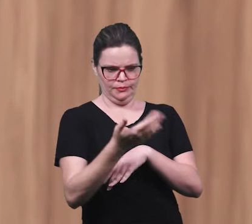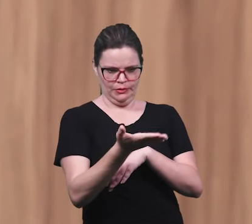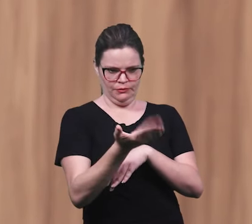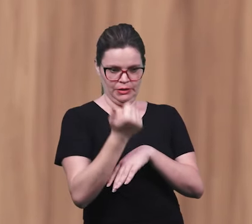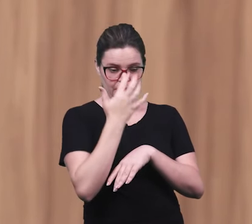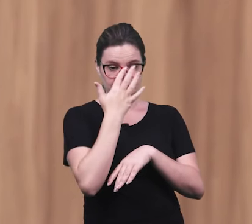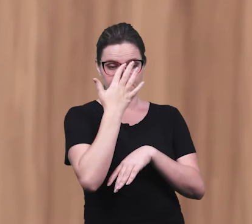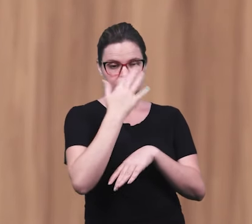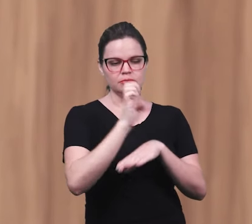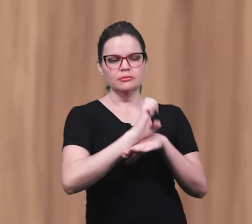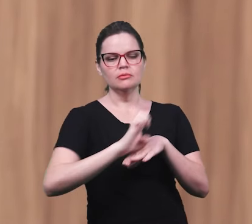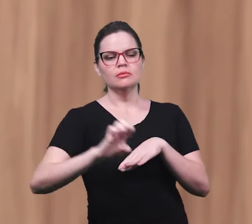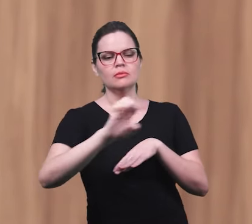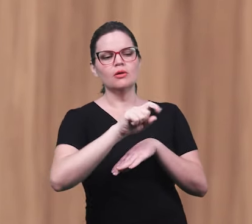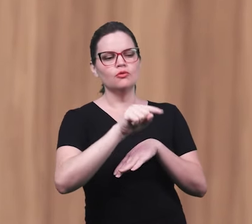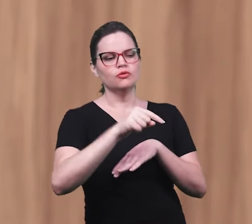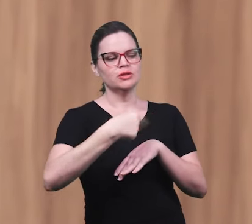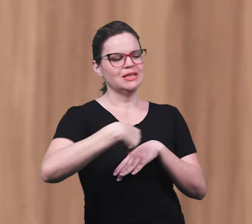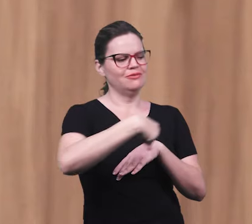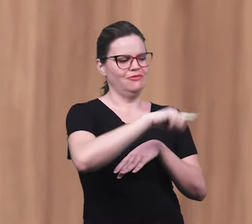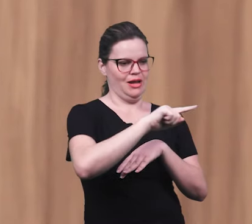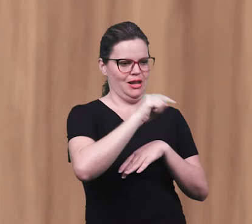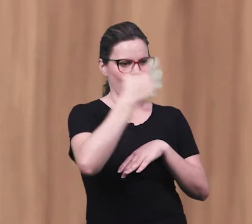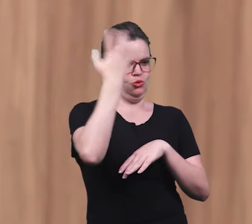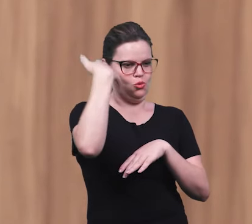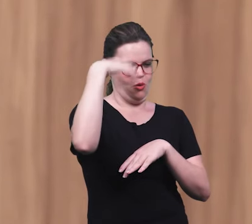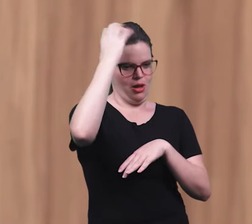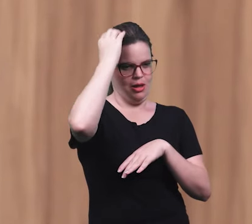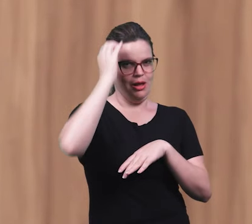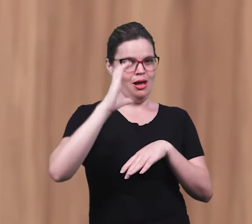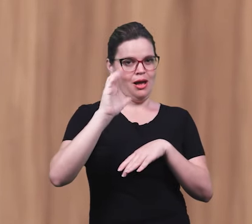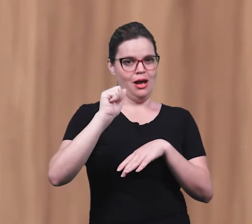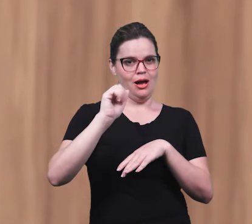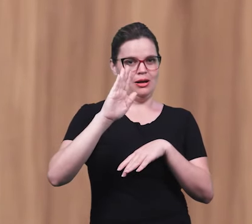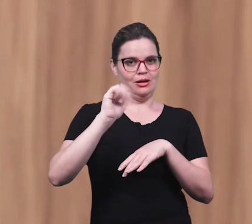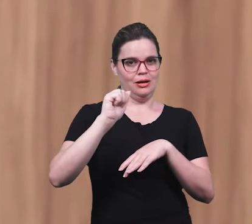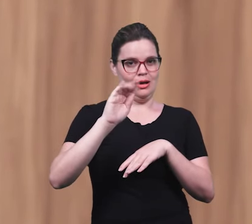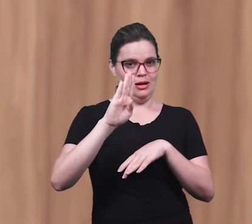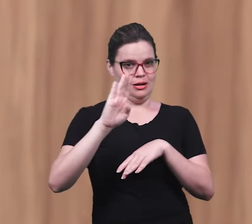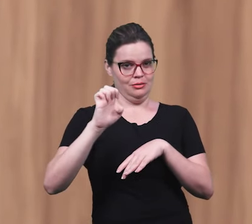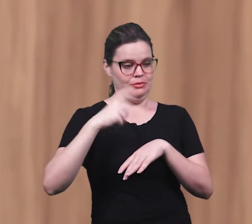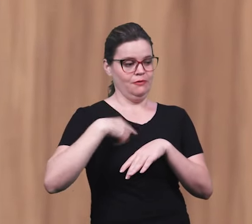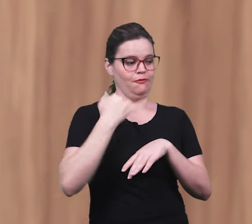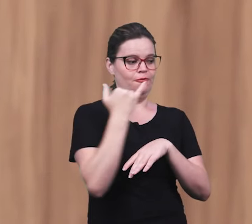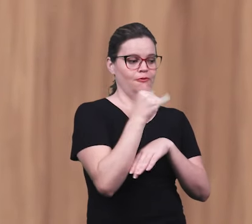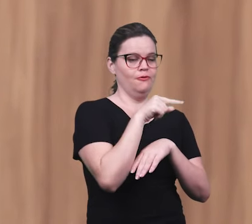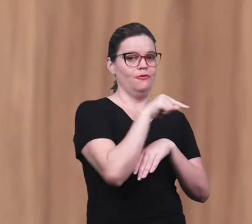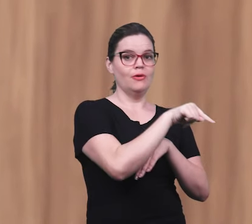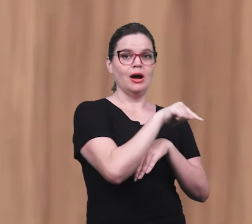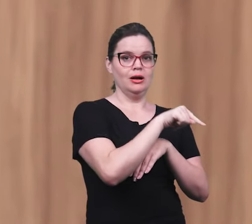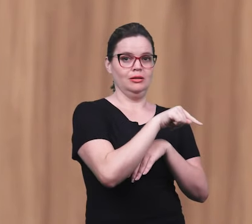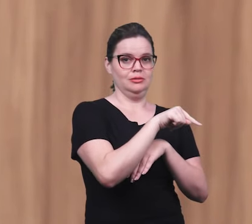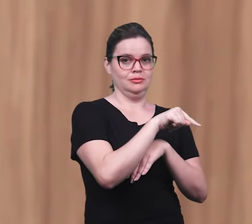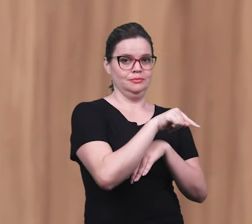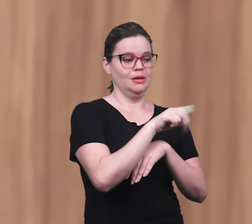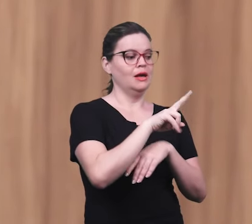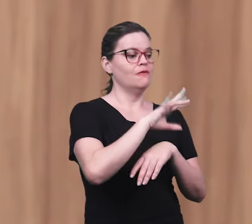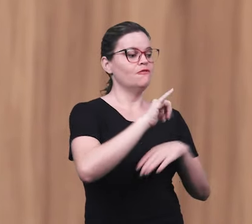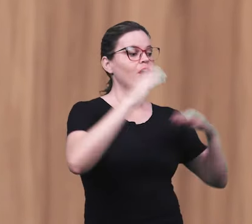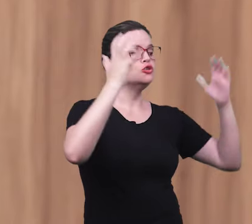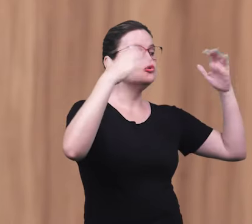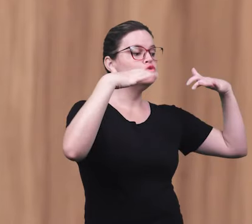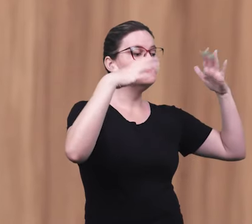Elias, né? Elias, você vai a Acabe e fala com ele, leva esse recado a Acabe, vai